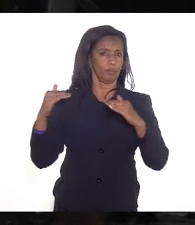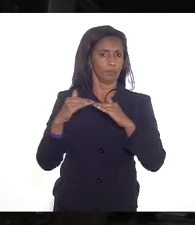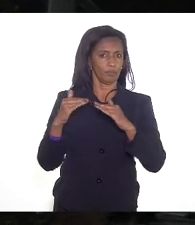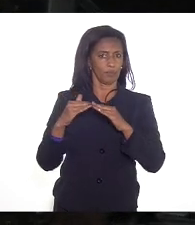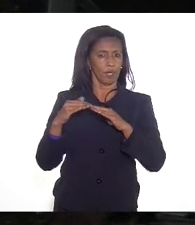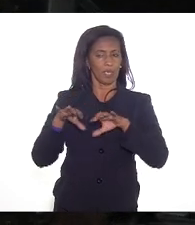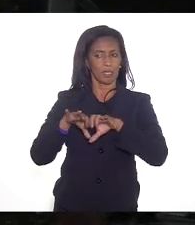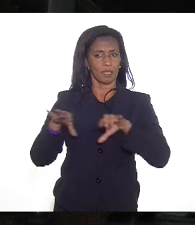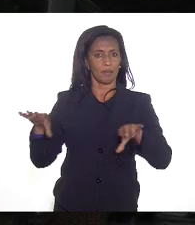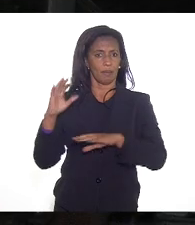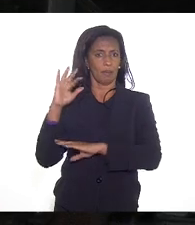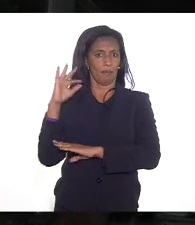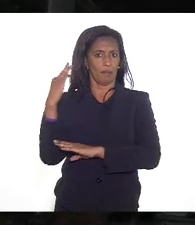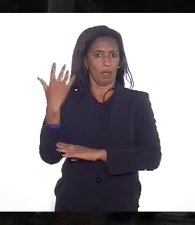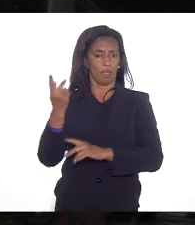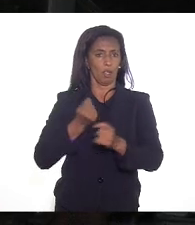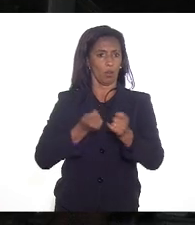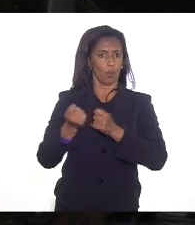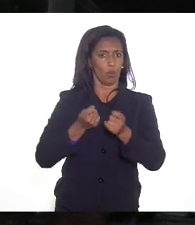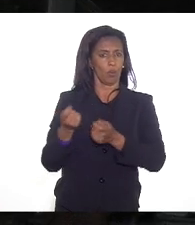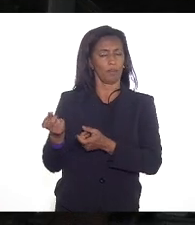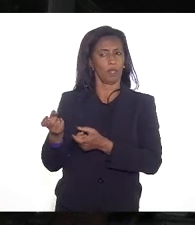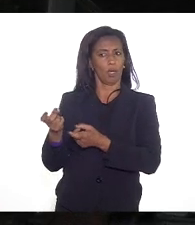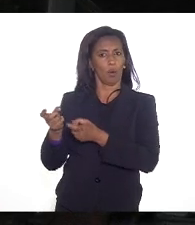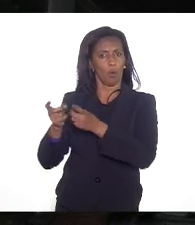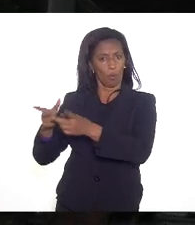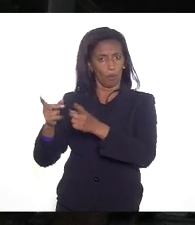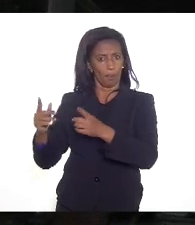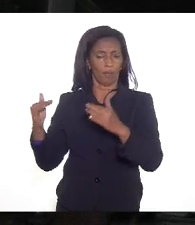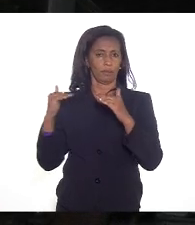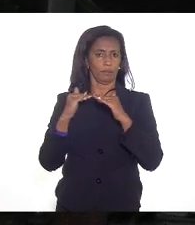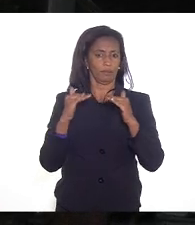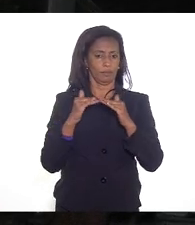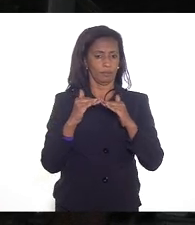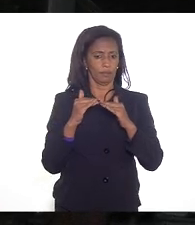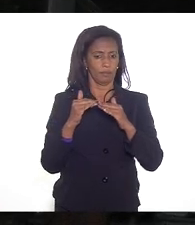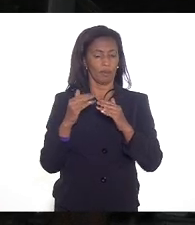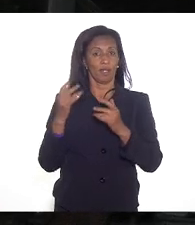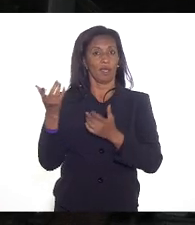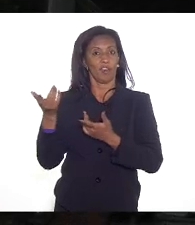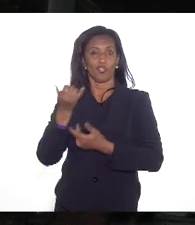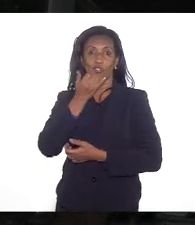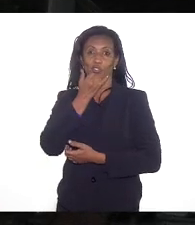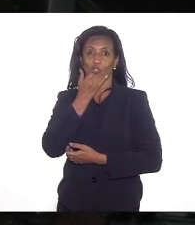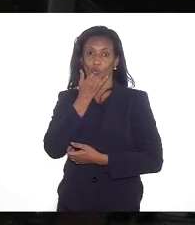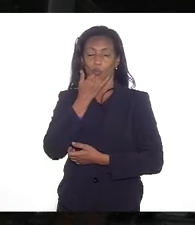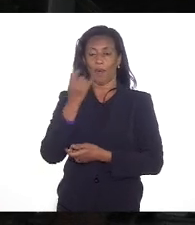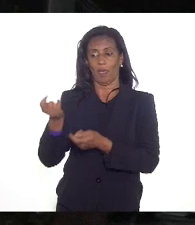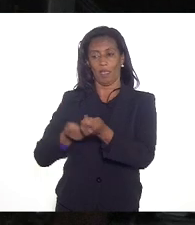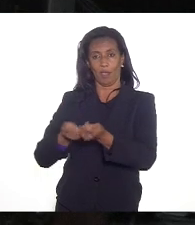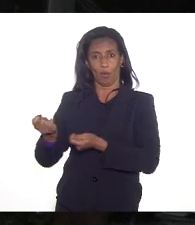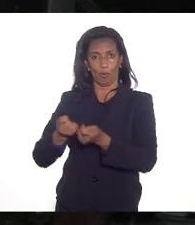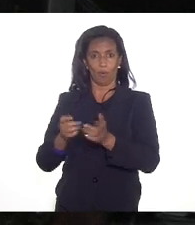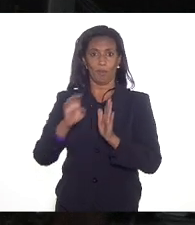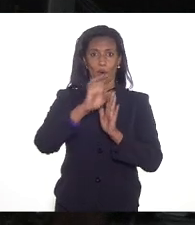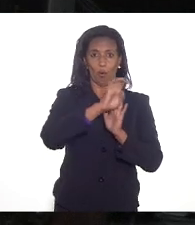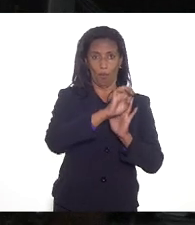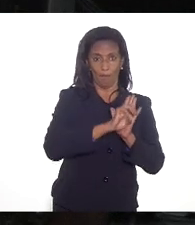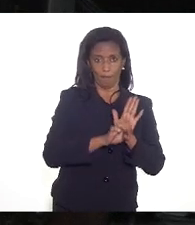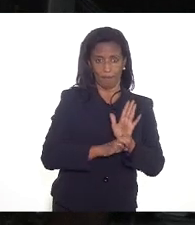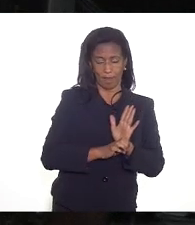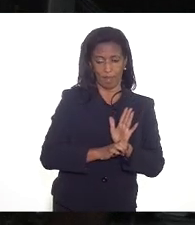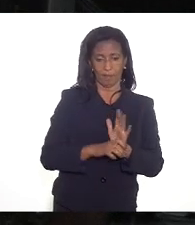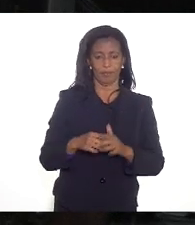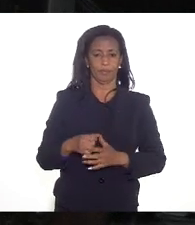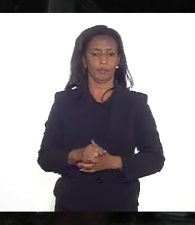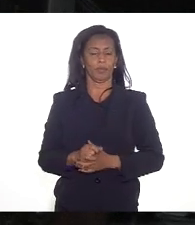saneamento ambiental favorável da economia idoso e começam favorável pedal de Economia foi lá no com emendas de orçamento Finanças fiscalização